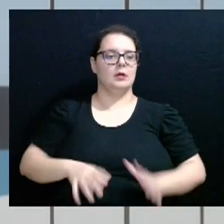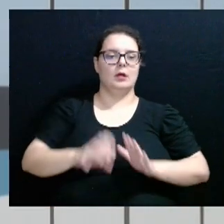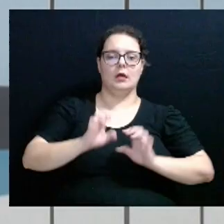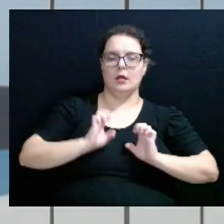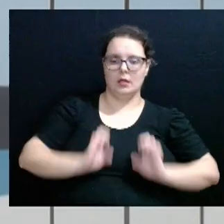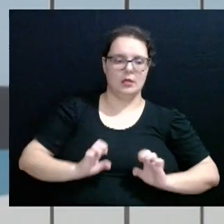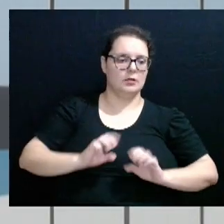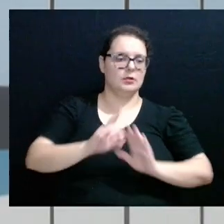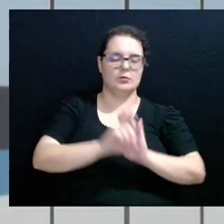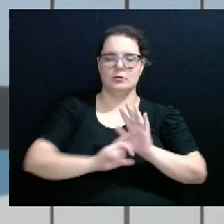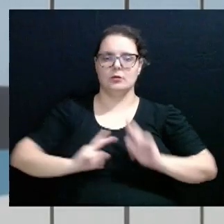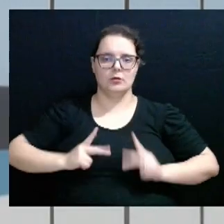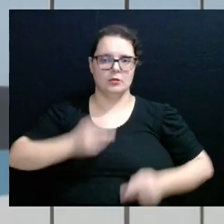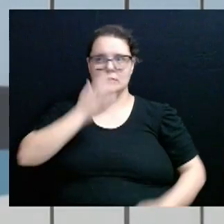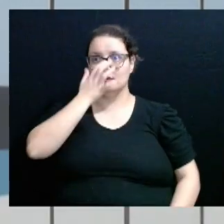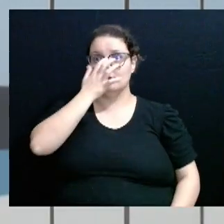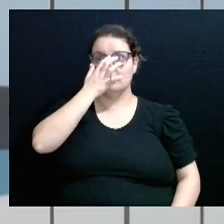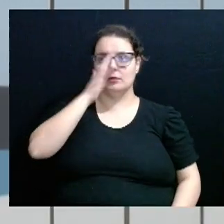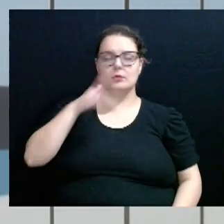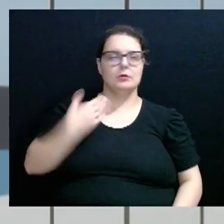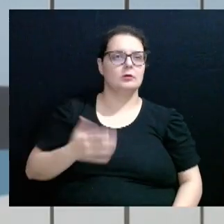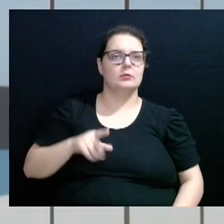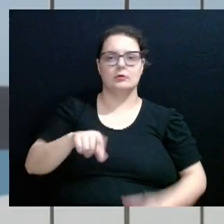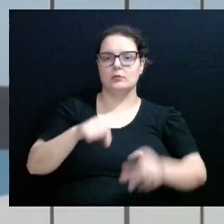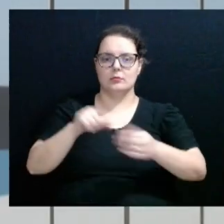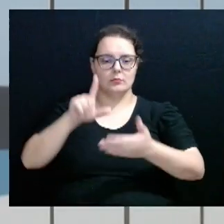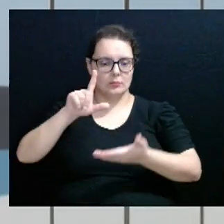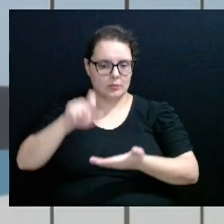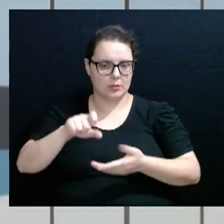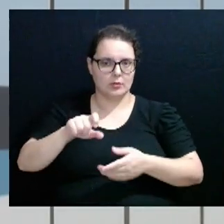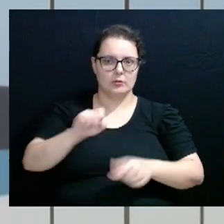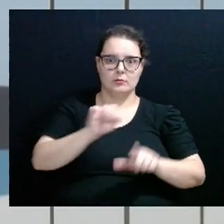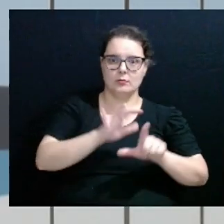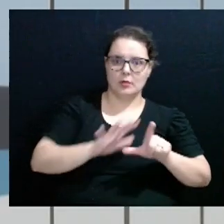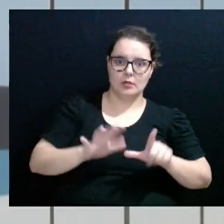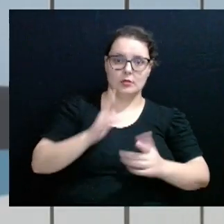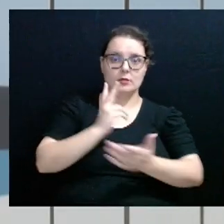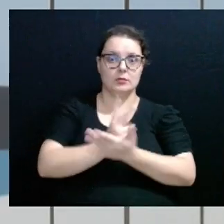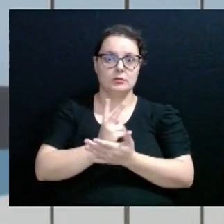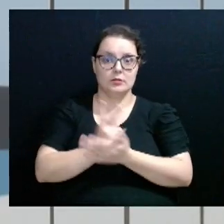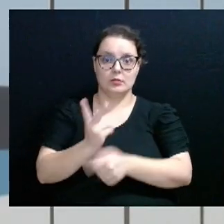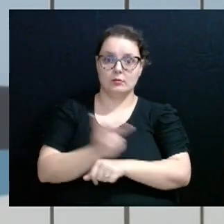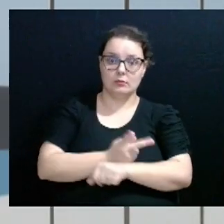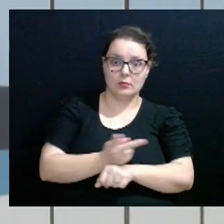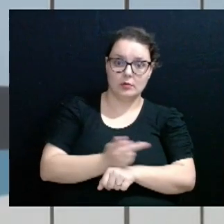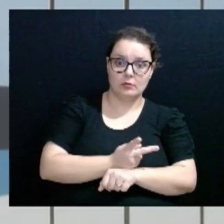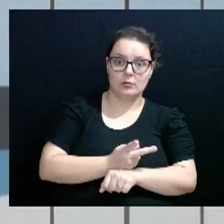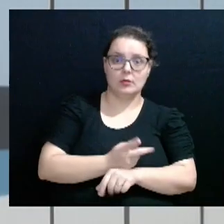vai escolher uma foto ou uma imagem, a gente sempre procura buscar a legislação